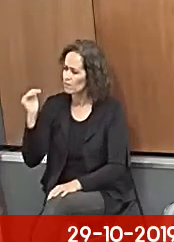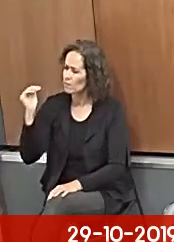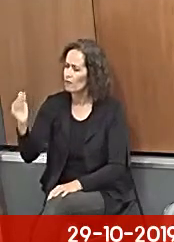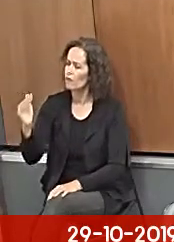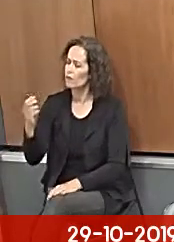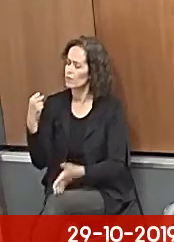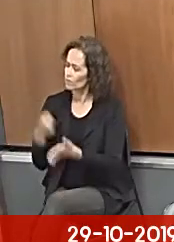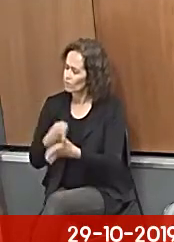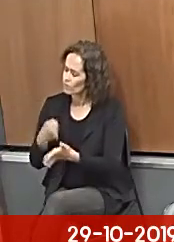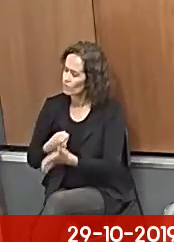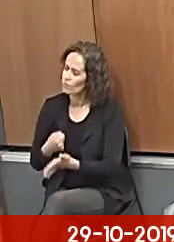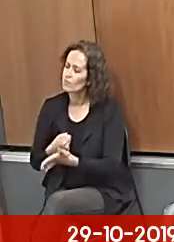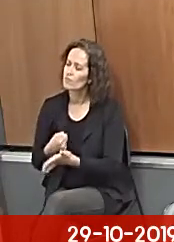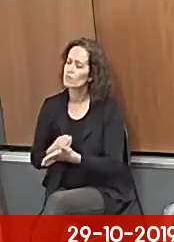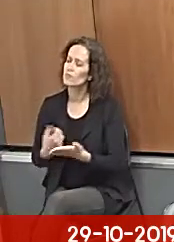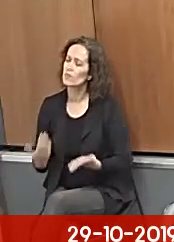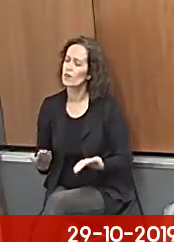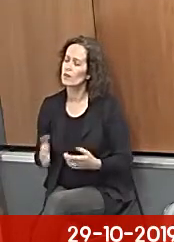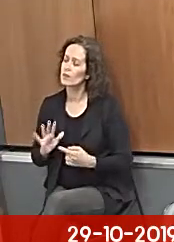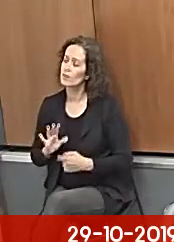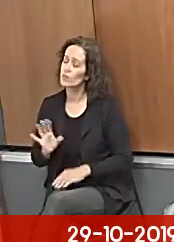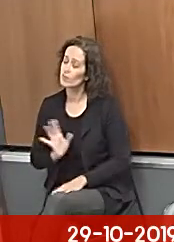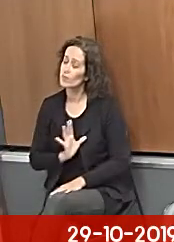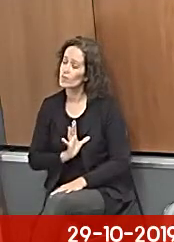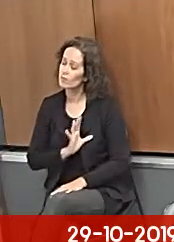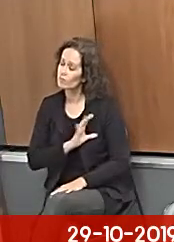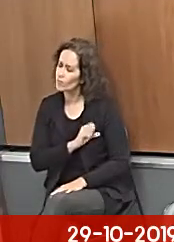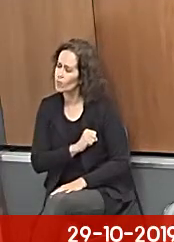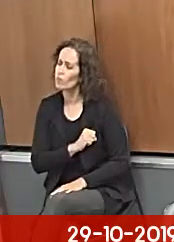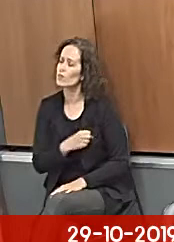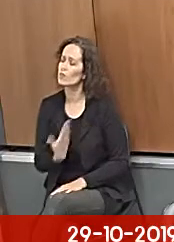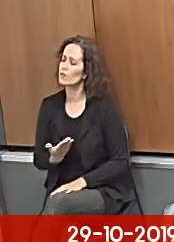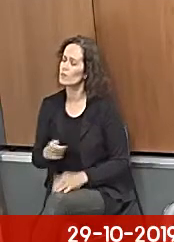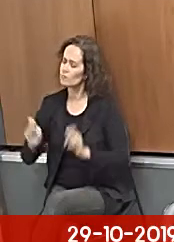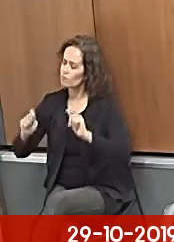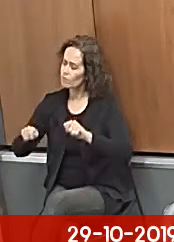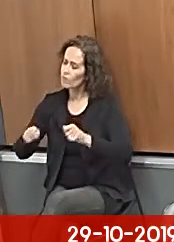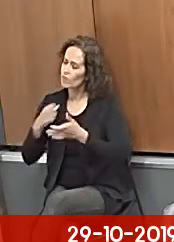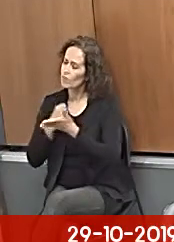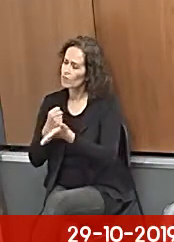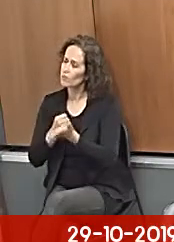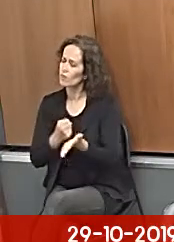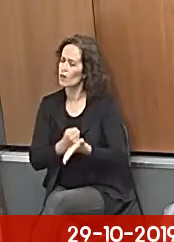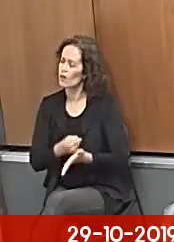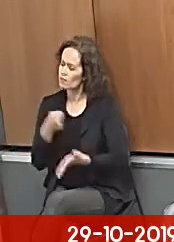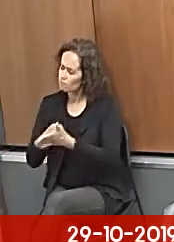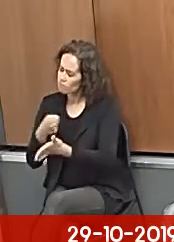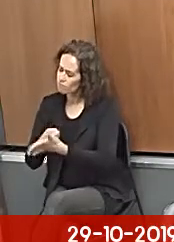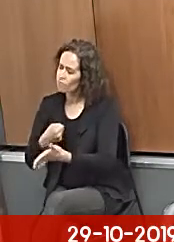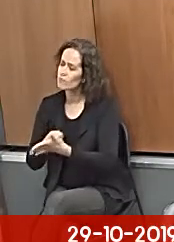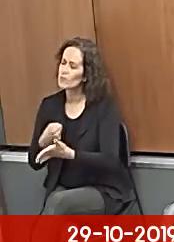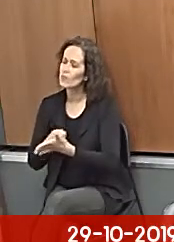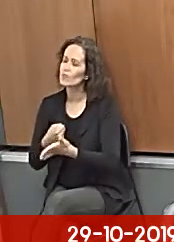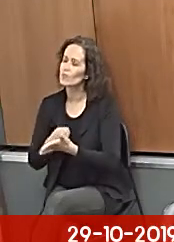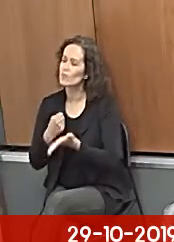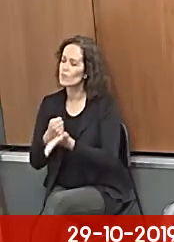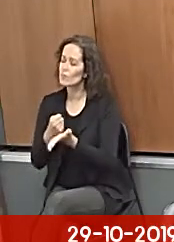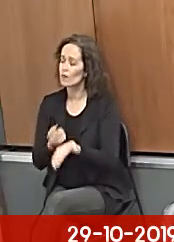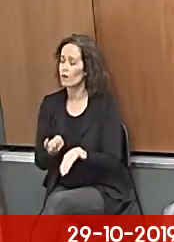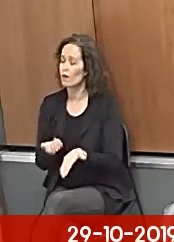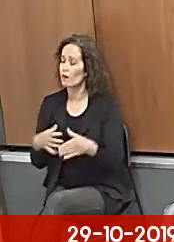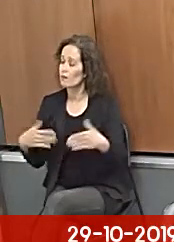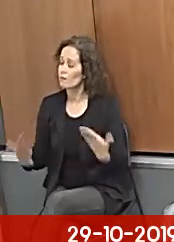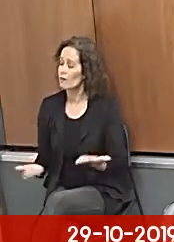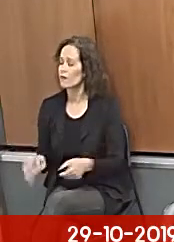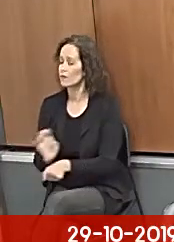pela causa, e são pessoas que eu acho que vocês podem contar muito na questão do Estado, porque eles batalham muito pela causa. Né? Então, assim, o Estado ele